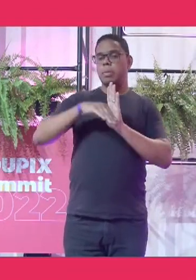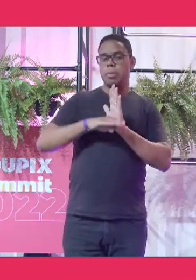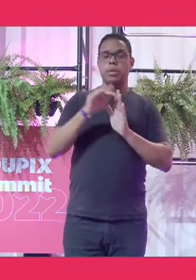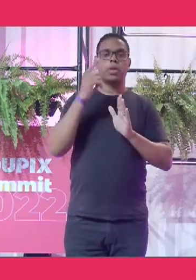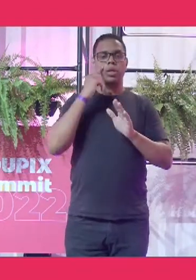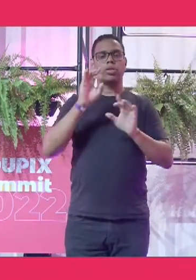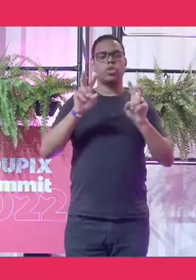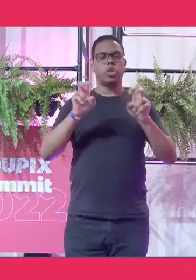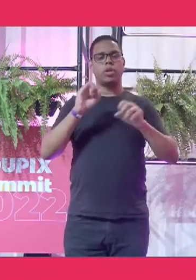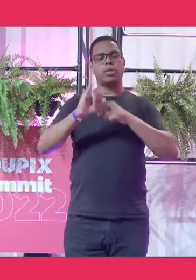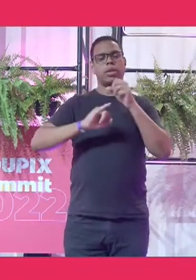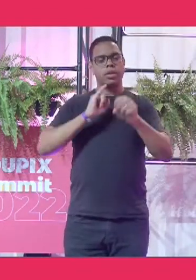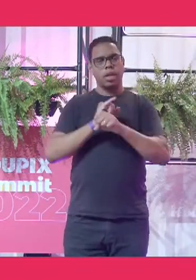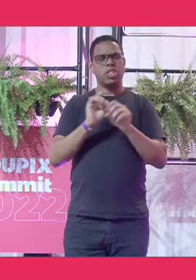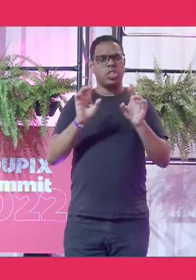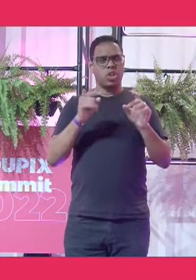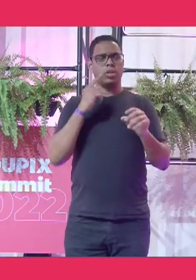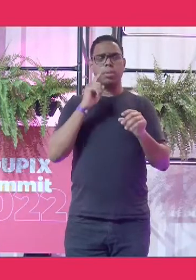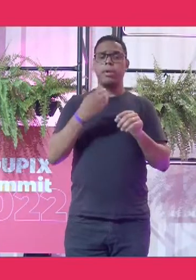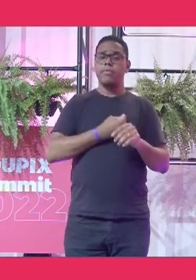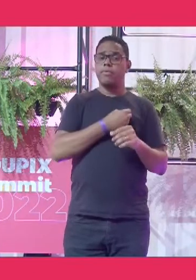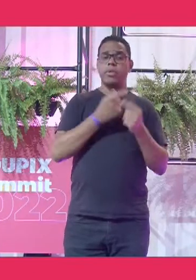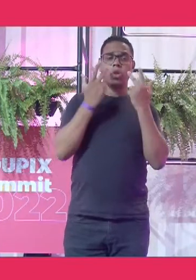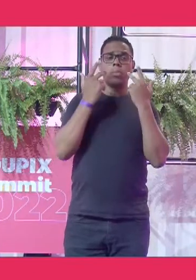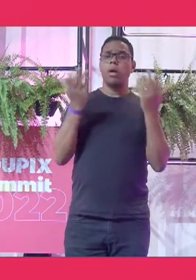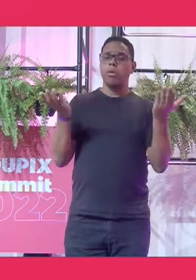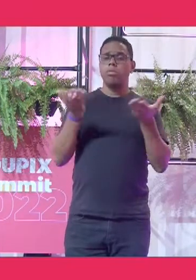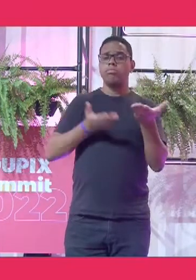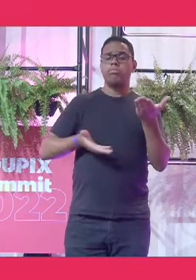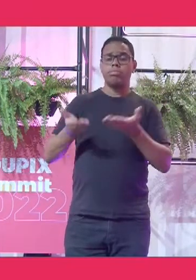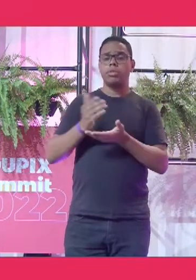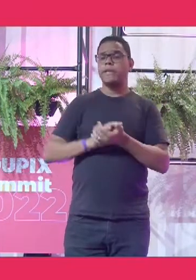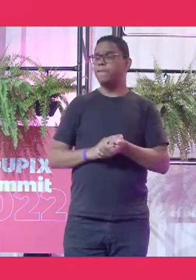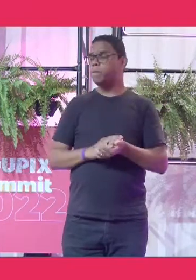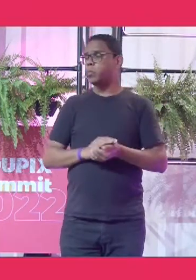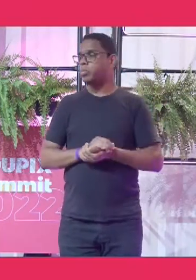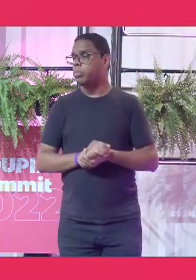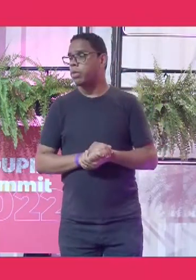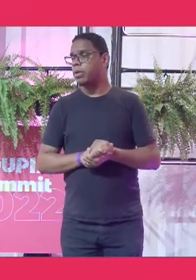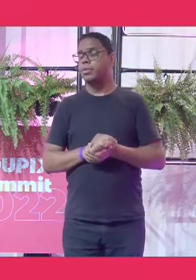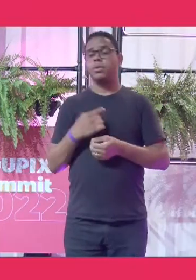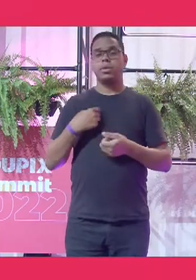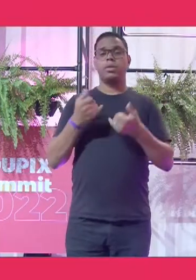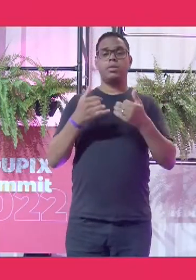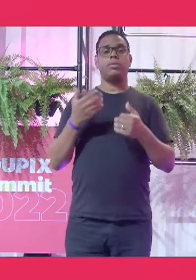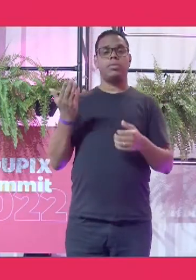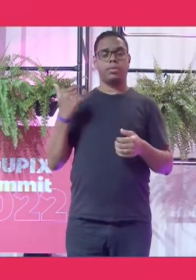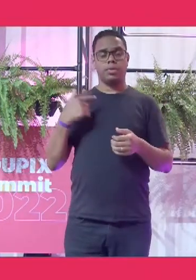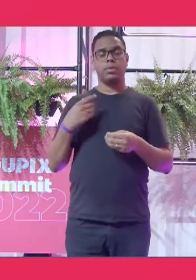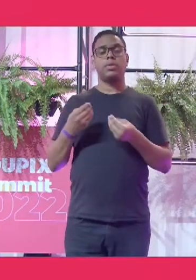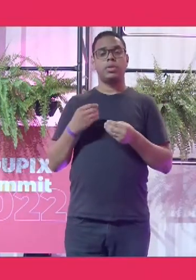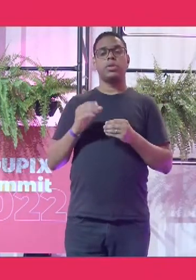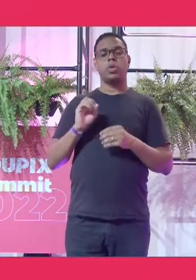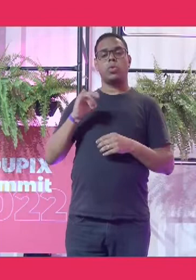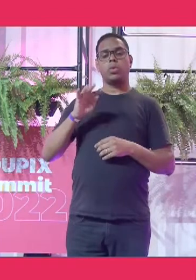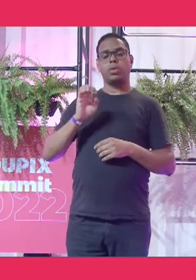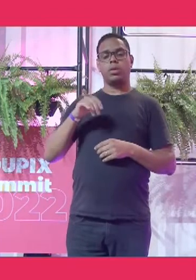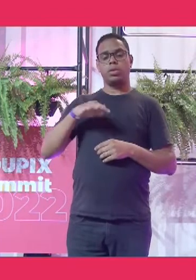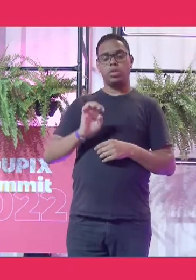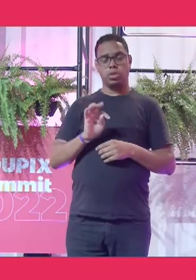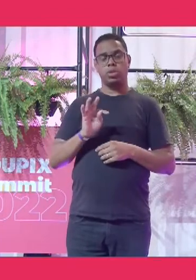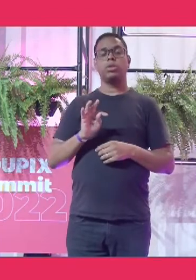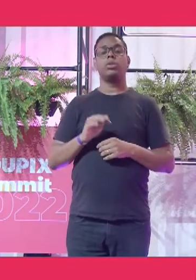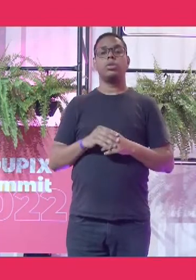sobre internet, é sobre como a vida é também. E a gente trouxe também um papo recentemente na Content sobre,